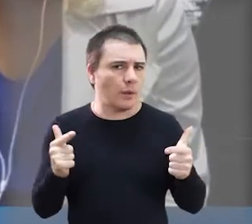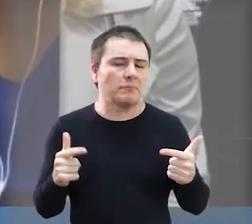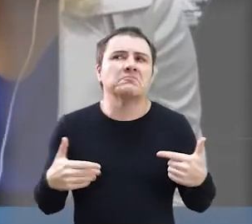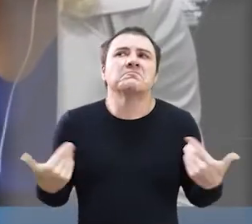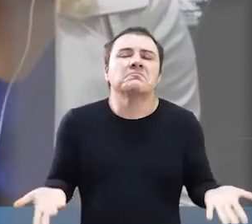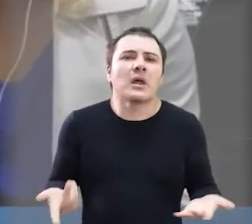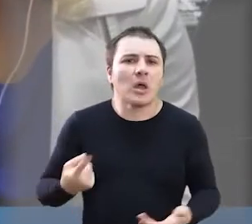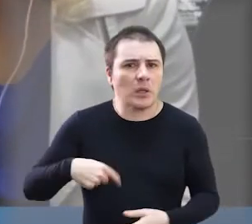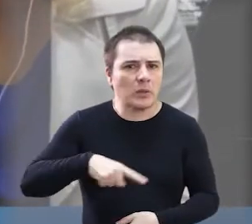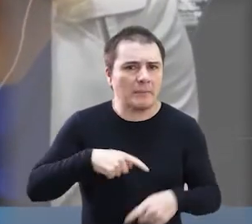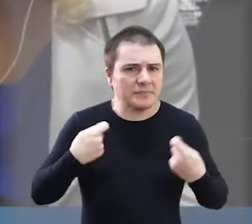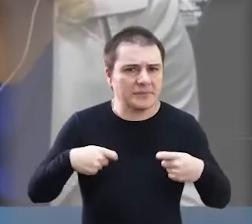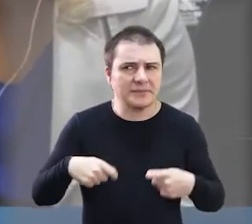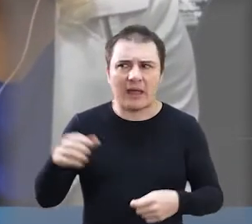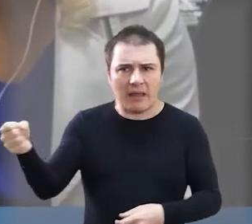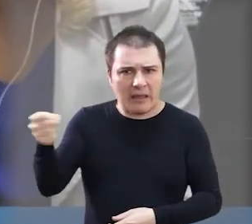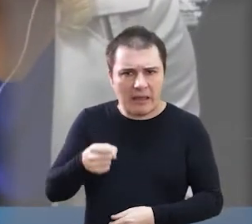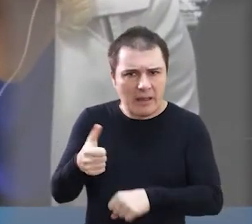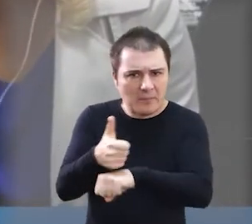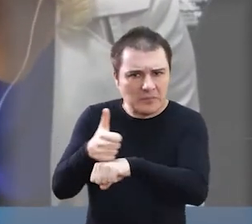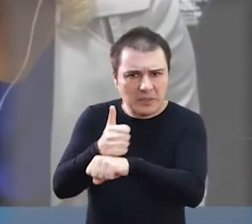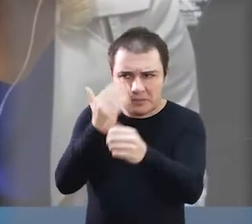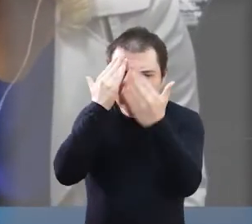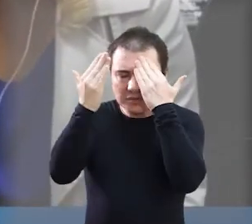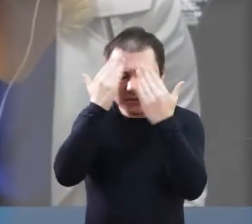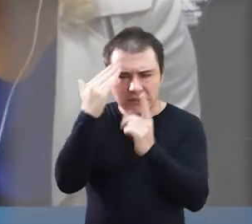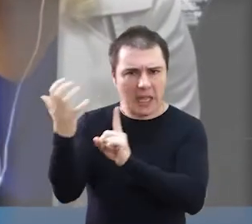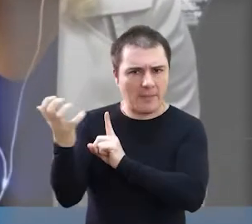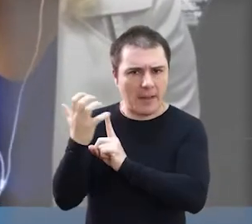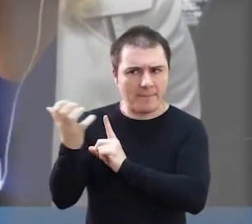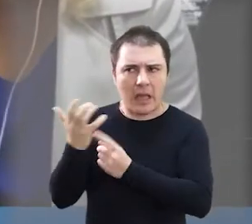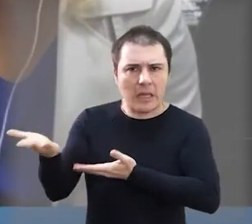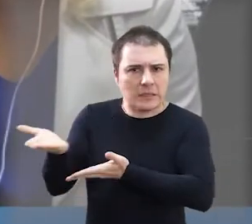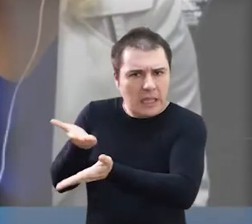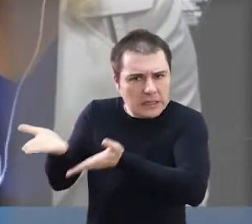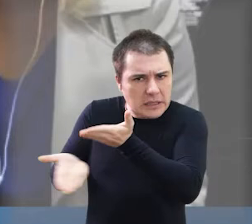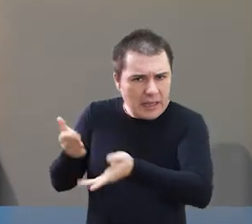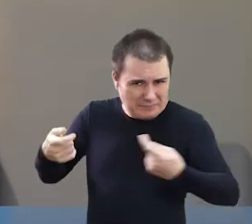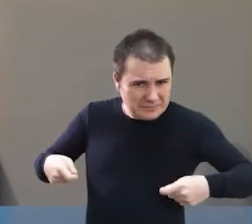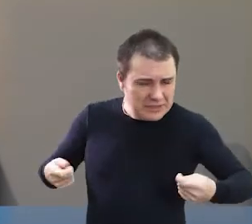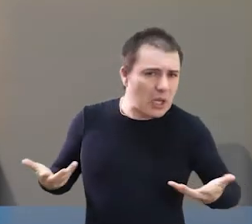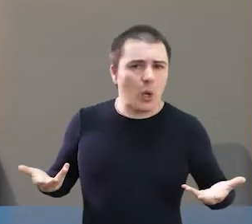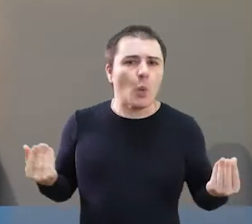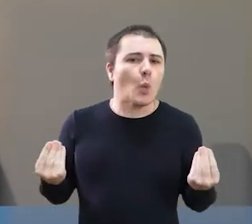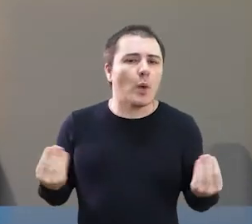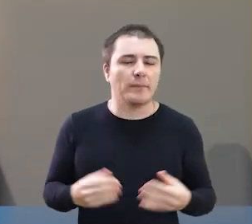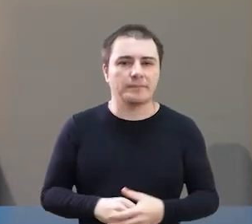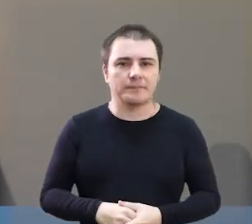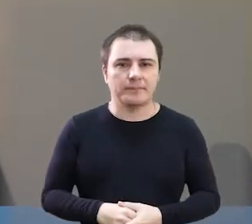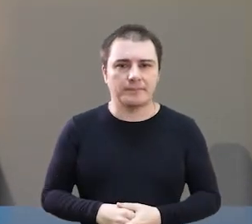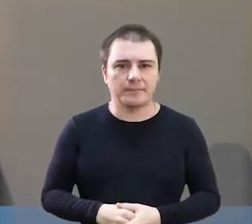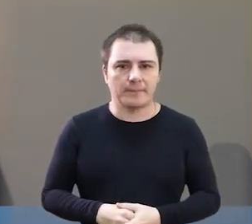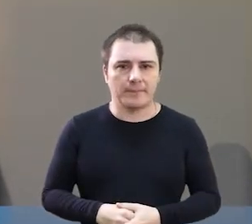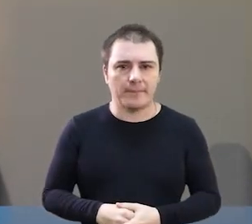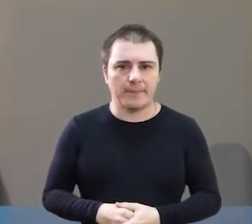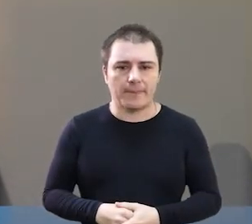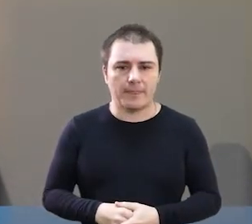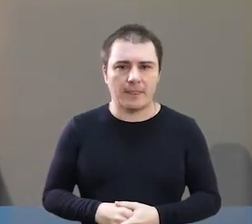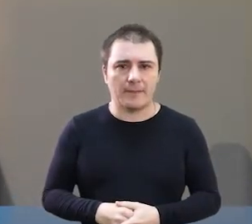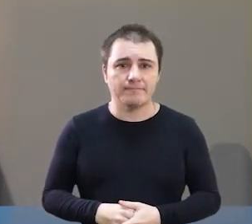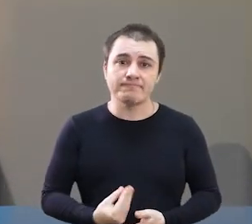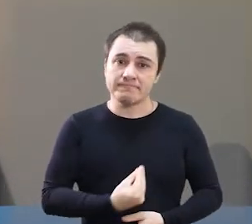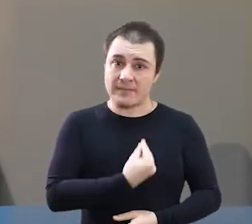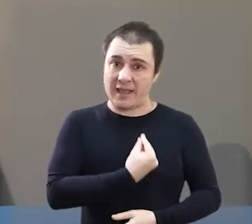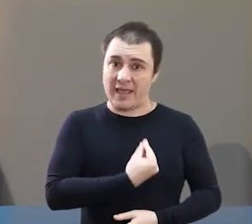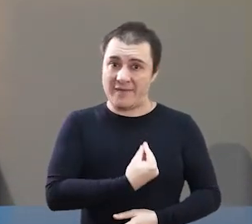como saber se eu preciso de psicoterapia ou não para acompanhar um luto? Não vou aqui dizer aqui que para toda a situação